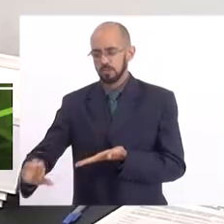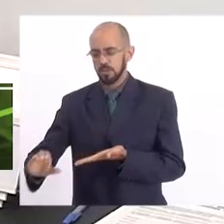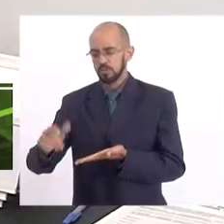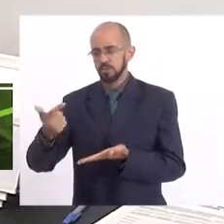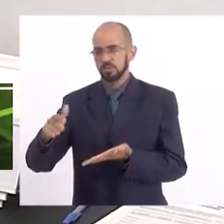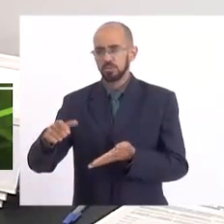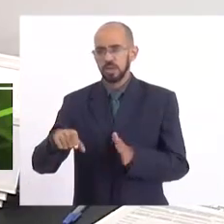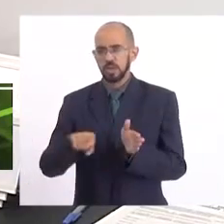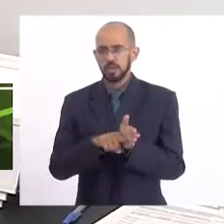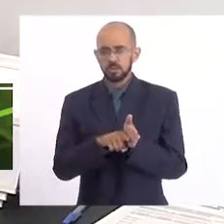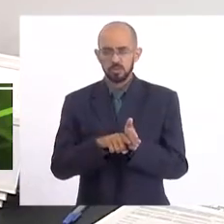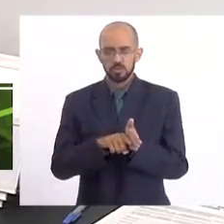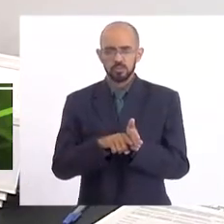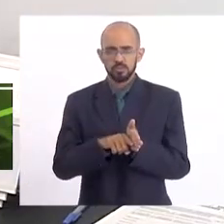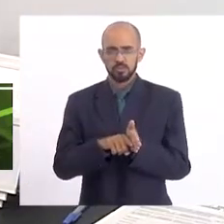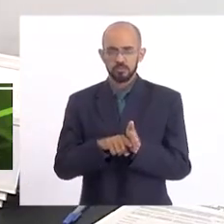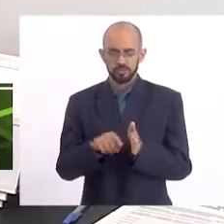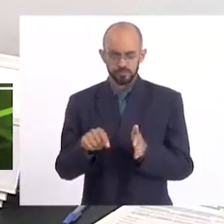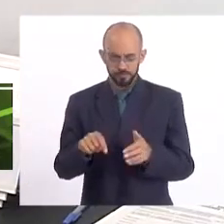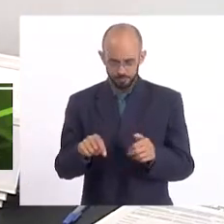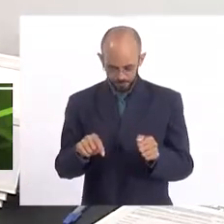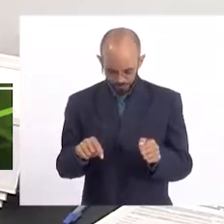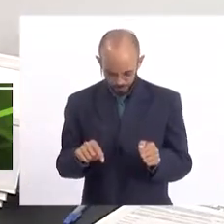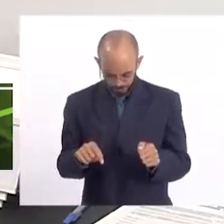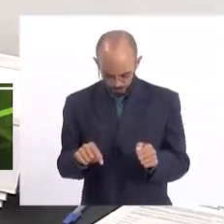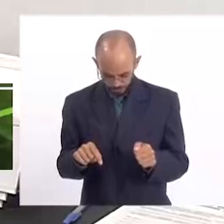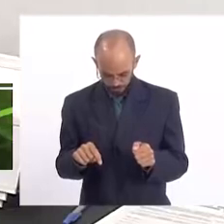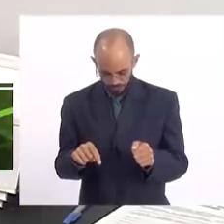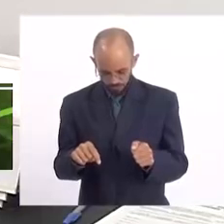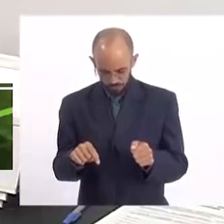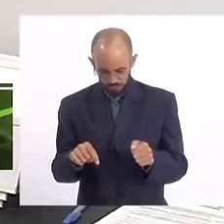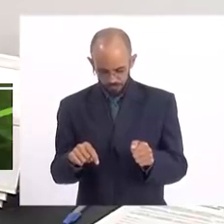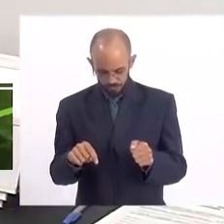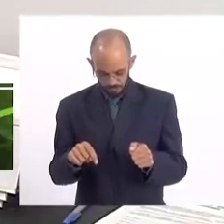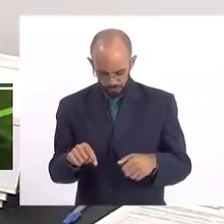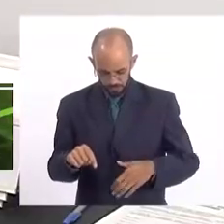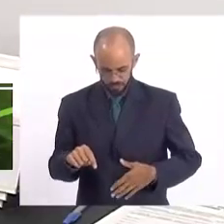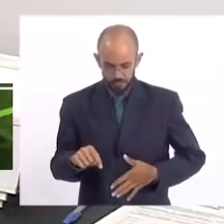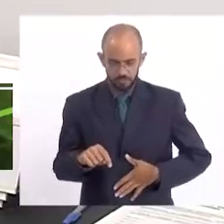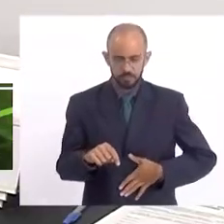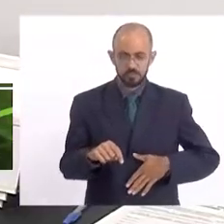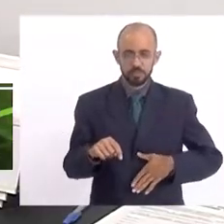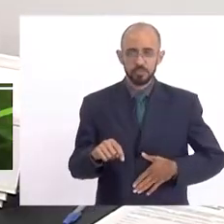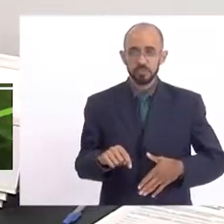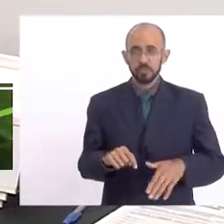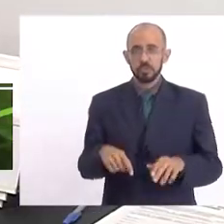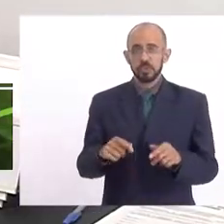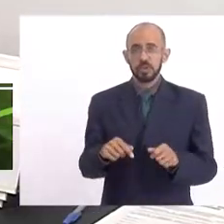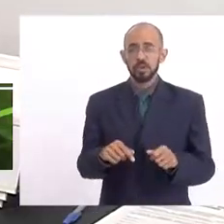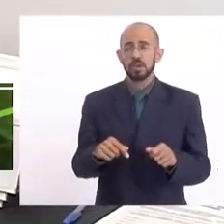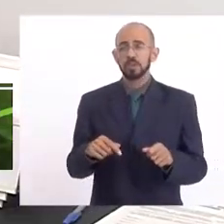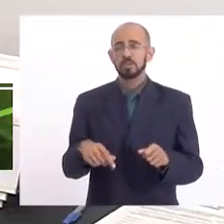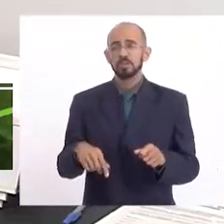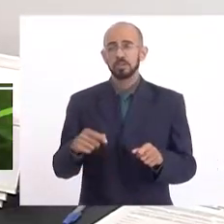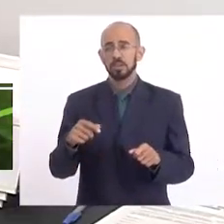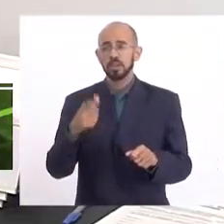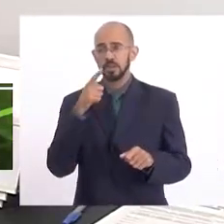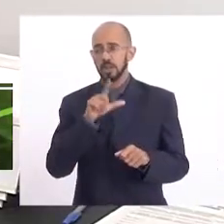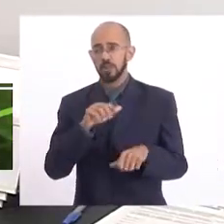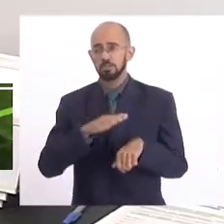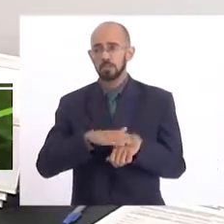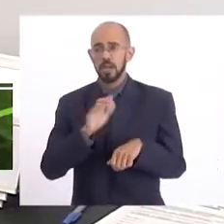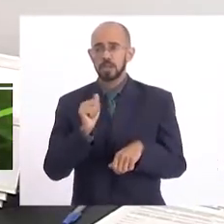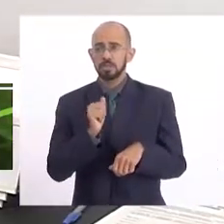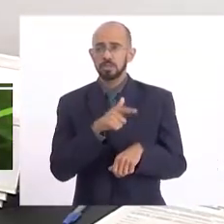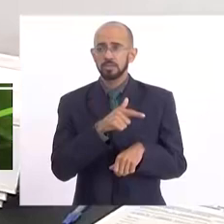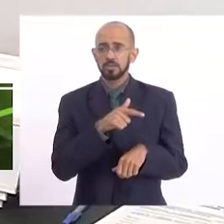déficit, está, né, se discutindo o orçamento. A gente tem aí uma arrecadação de quase 23 bi para o ano que vem, a mais do que esse ano. Então, assim,